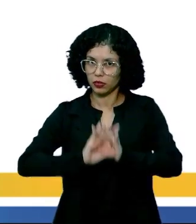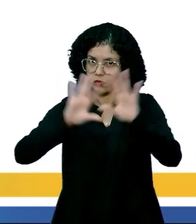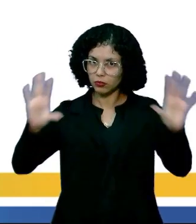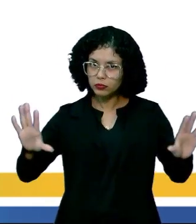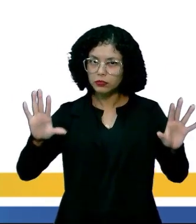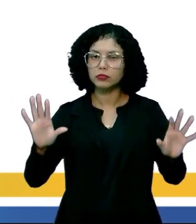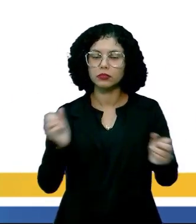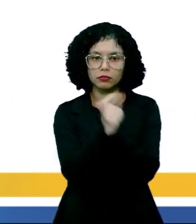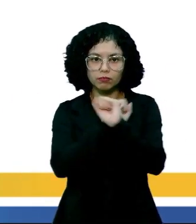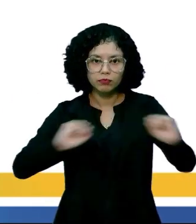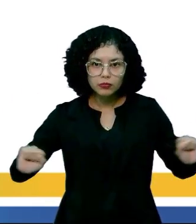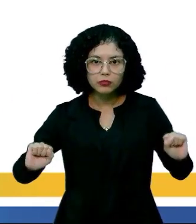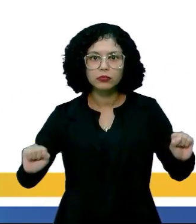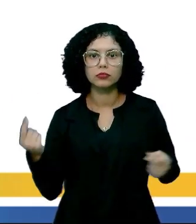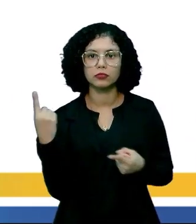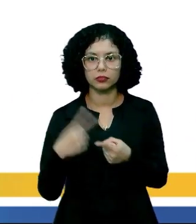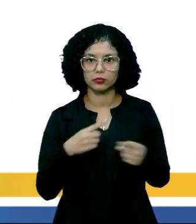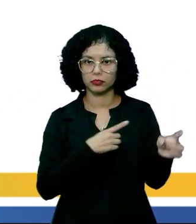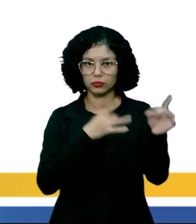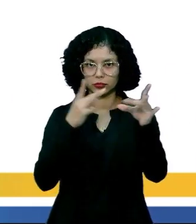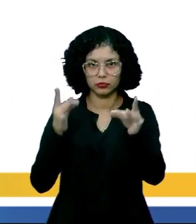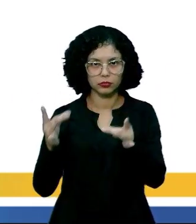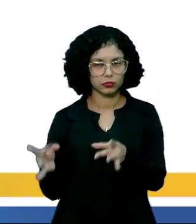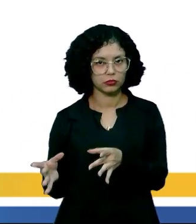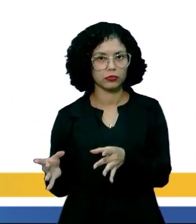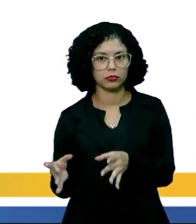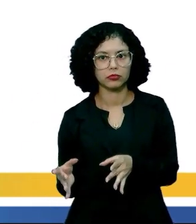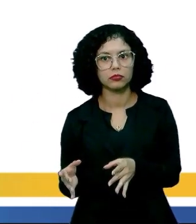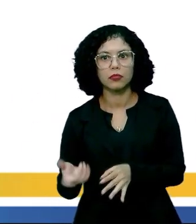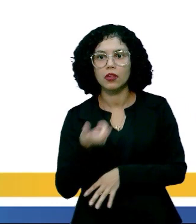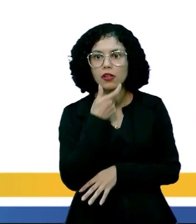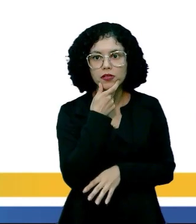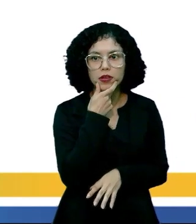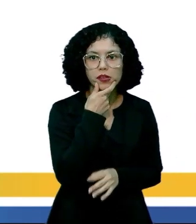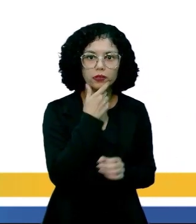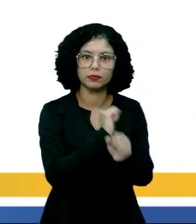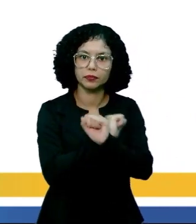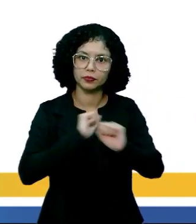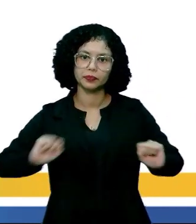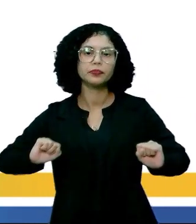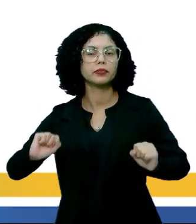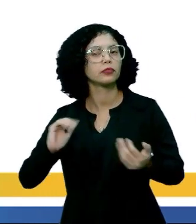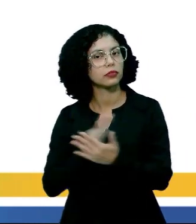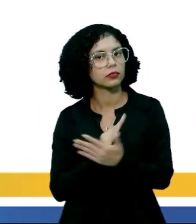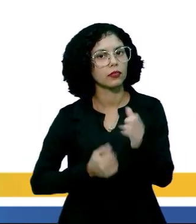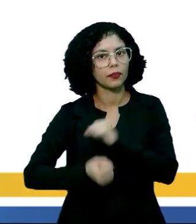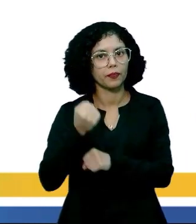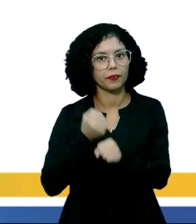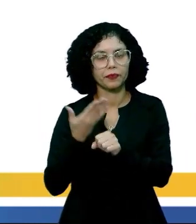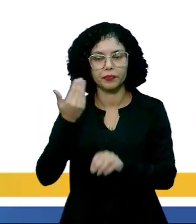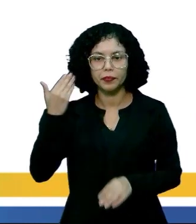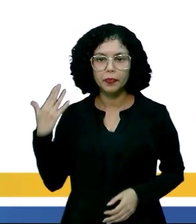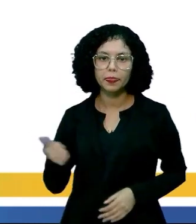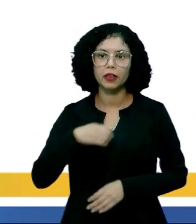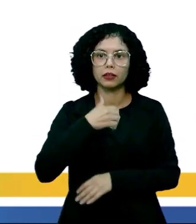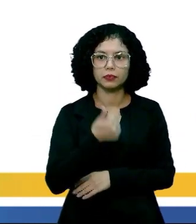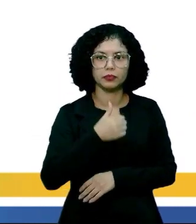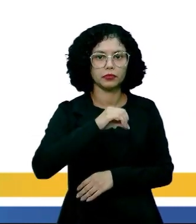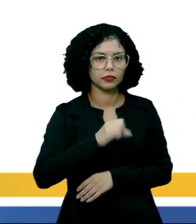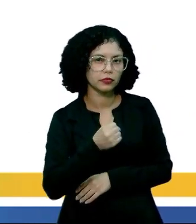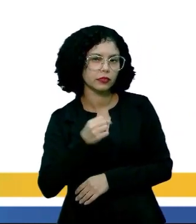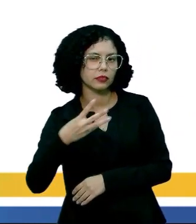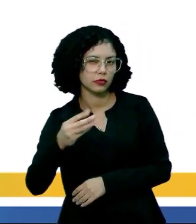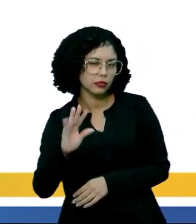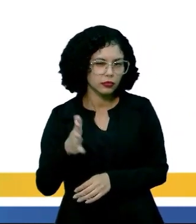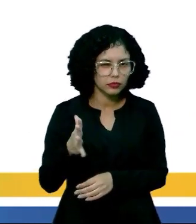os escravos, porque eles tinham interesses comerciais. A Inglaterra já havia abolido a escravidão alguns anos antes, em 1840, mais ou menos,